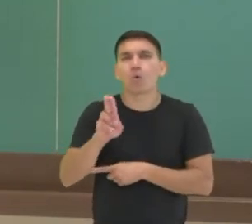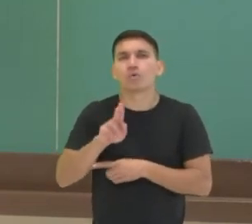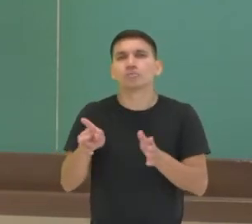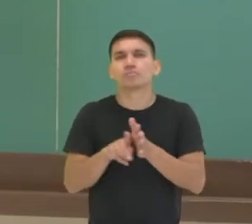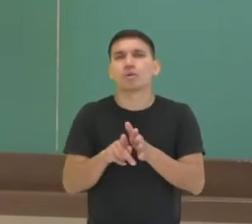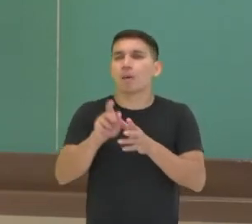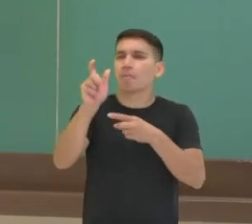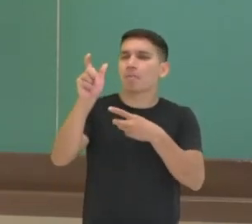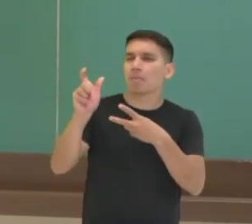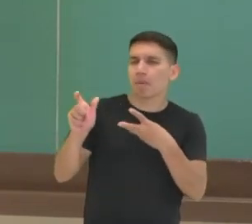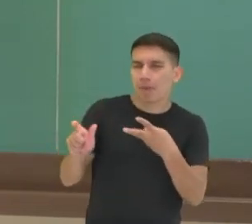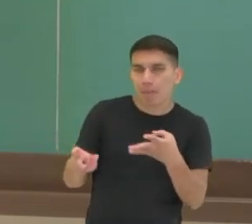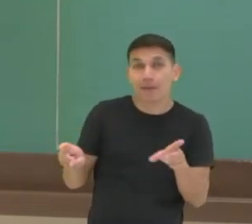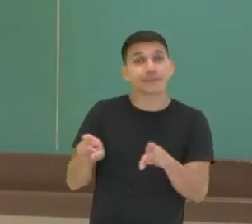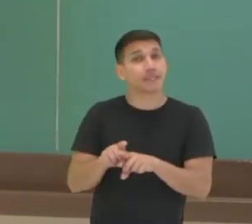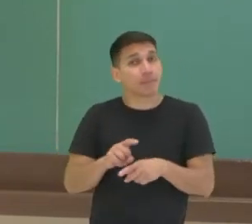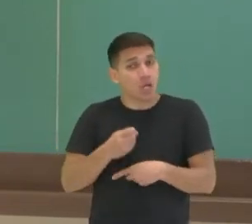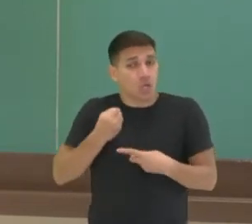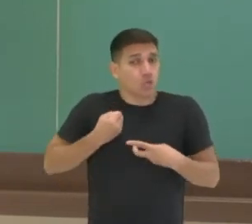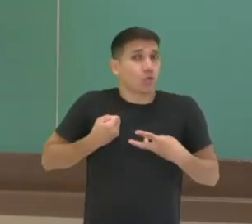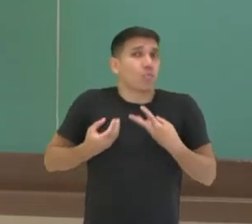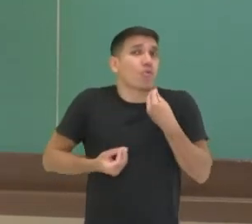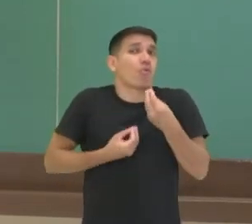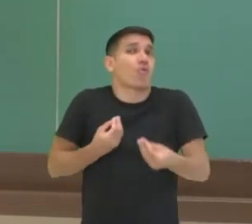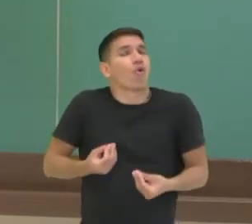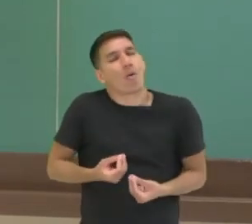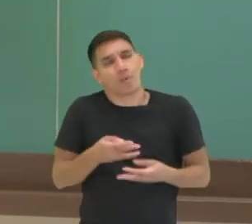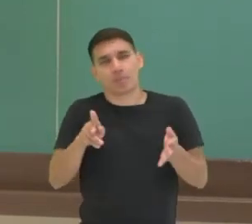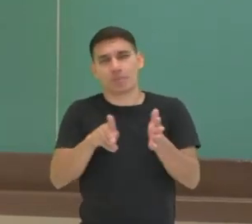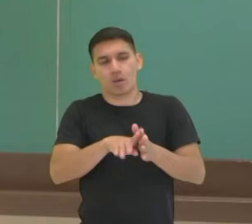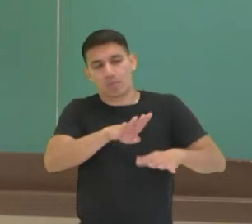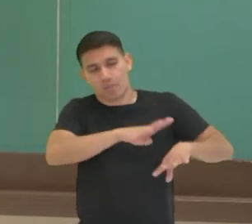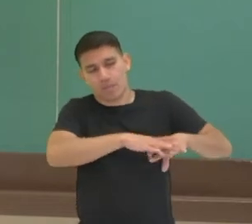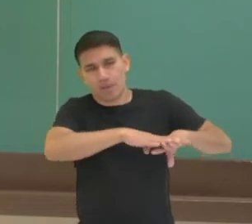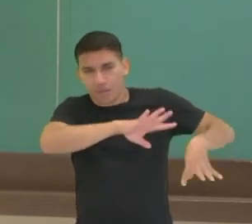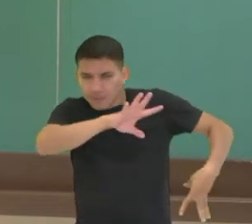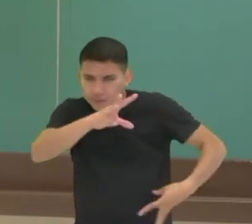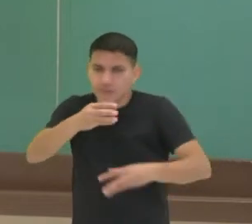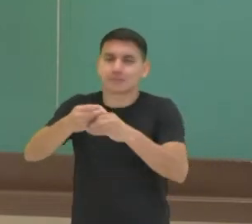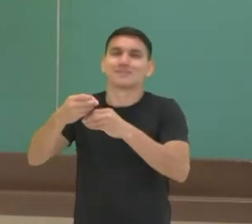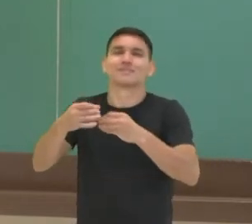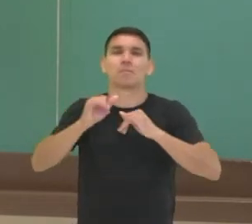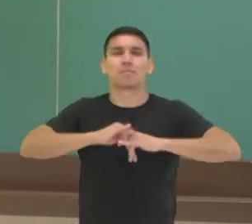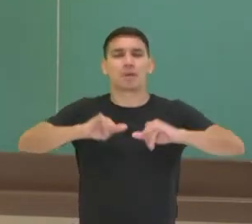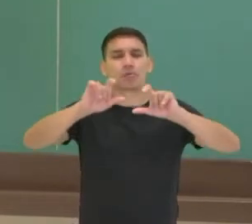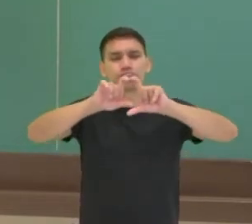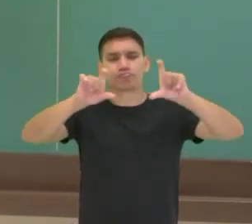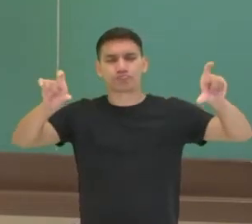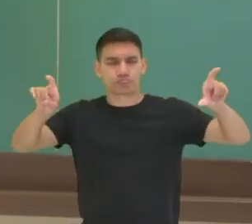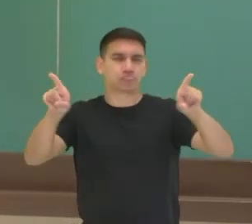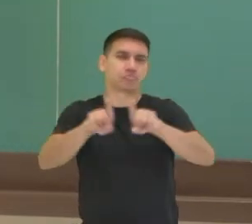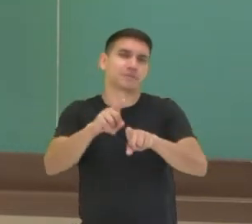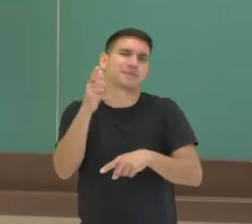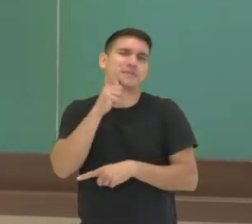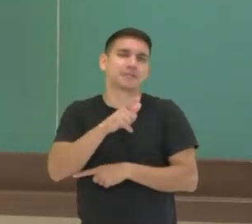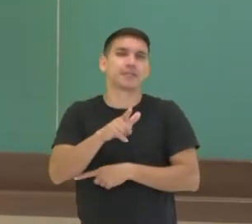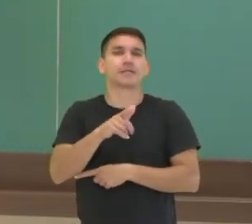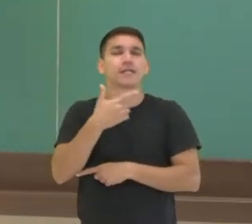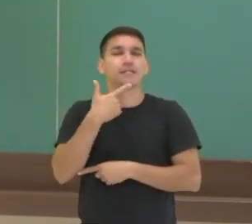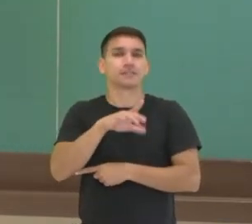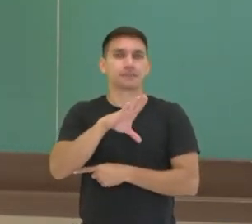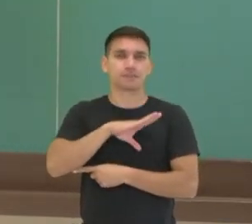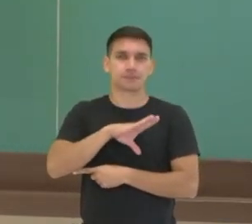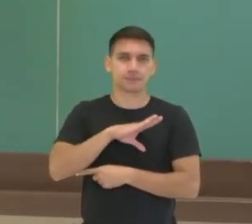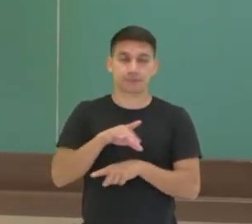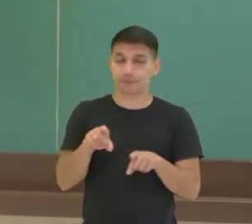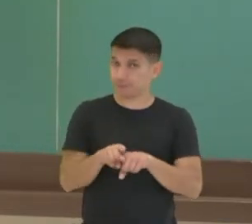palavras, inclusive numericamente falando, no campo da matemática, para compor o nosso enunciado, que sai ali em língua portuguesa, né? E esse